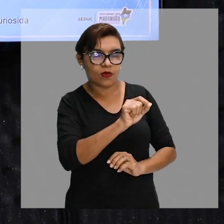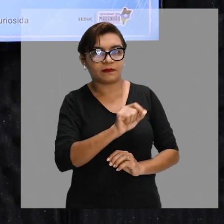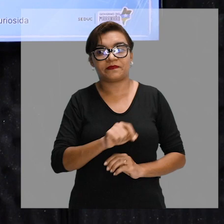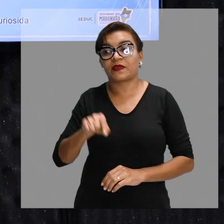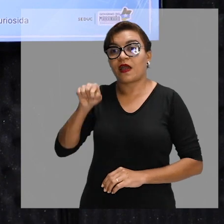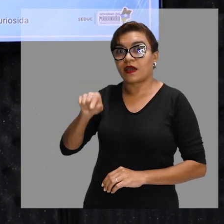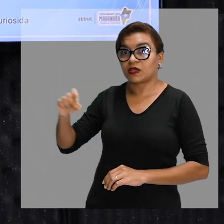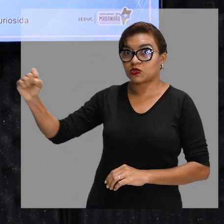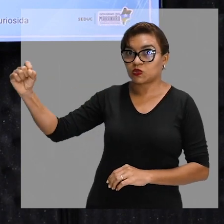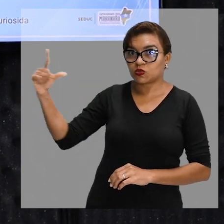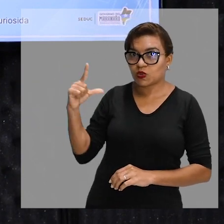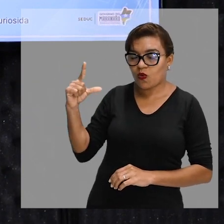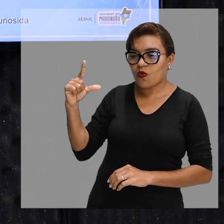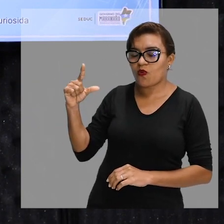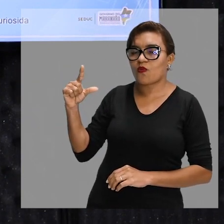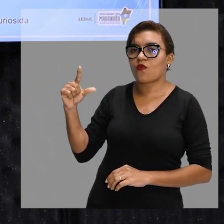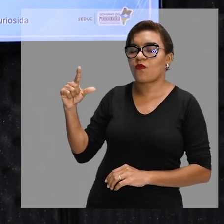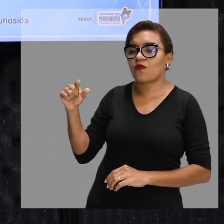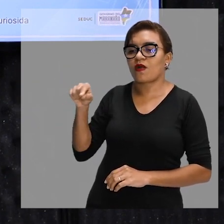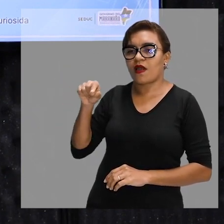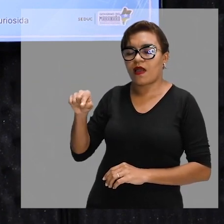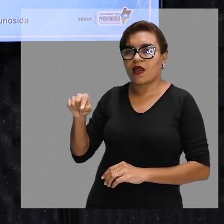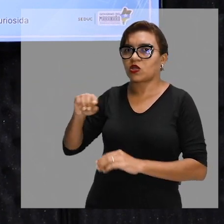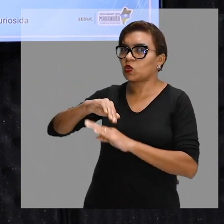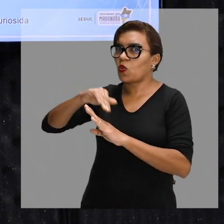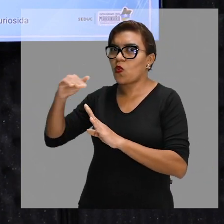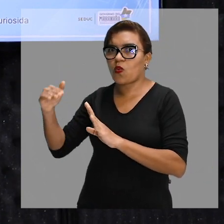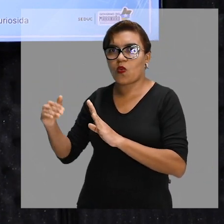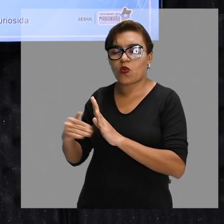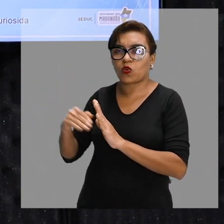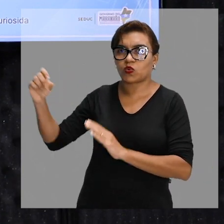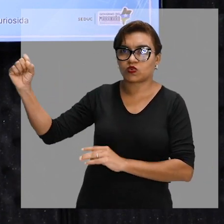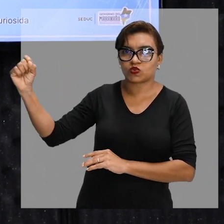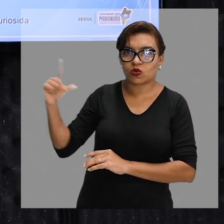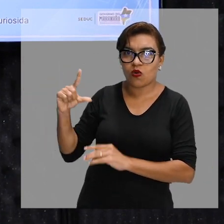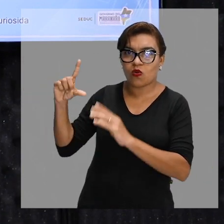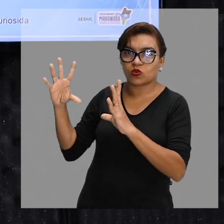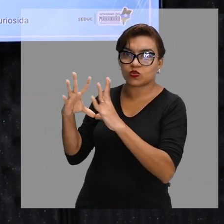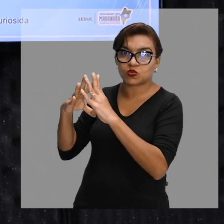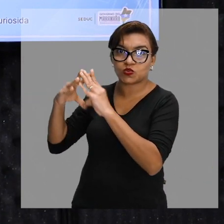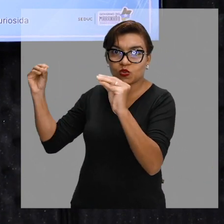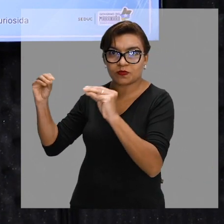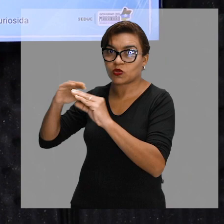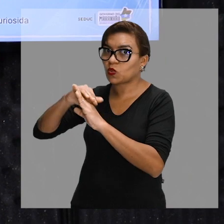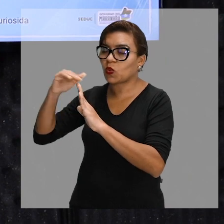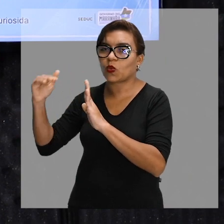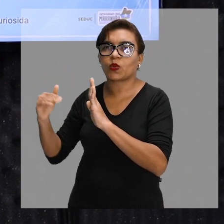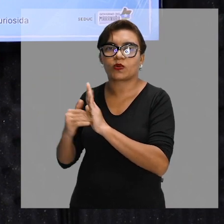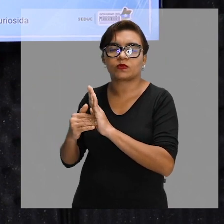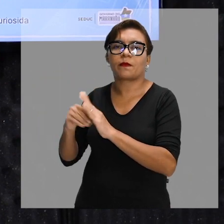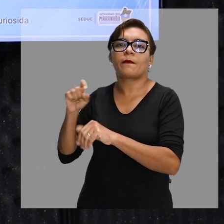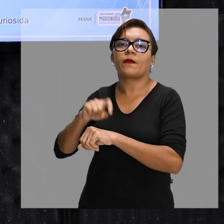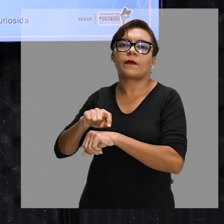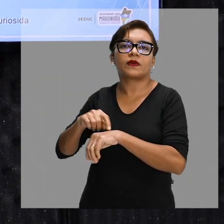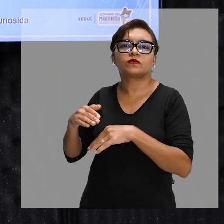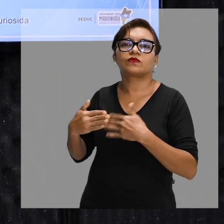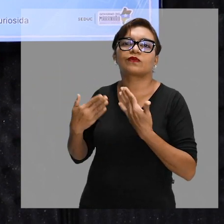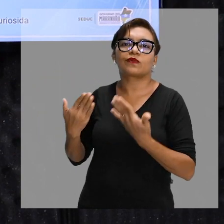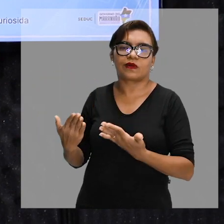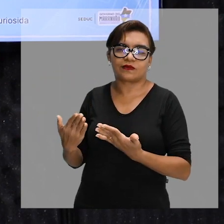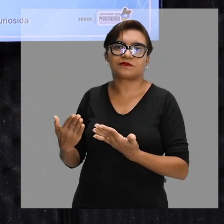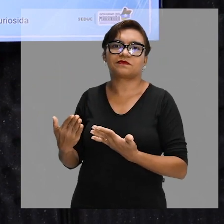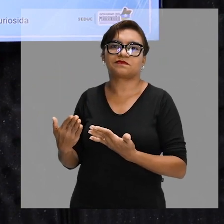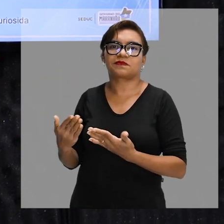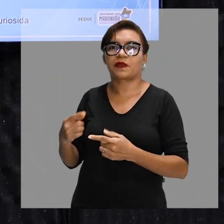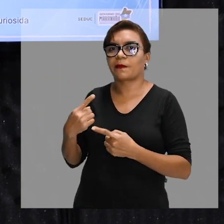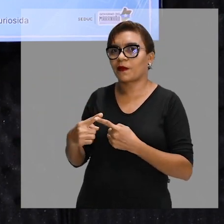No eclipse solar, o eclipse total do Sol, o Sol vai desaparecer, certo? É quando a parte